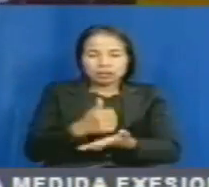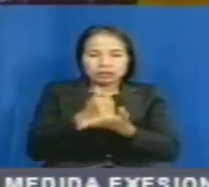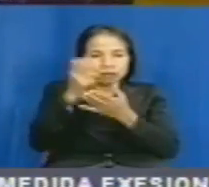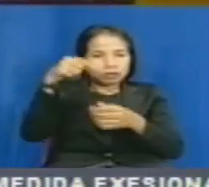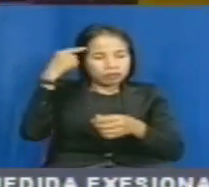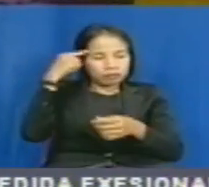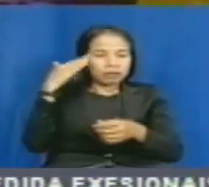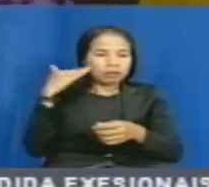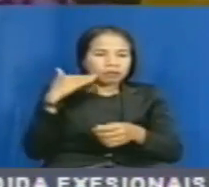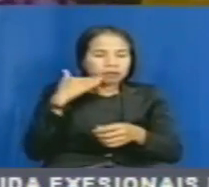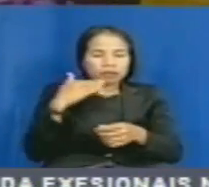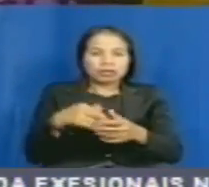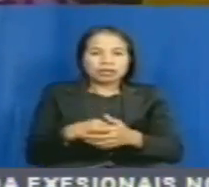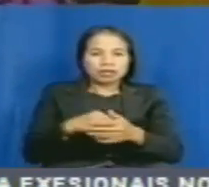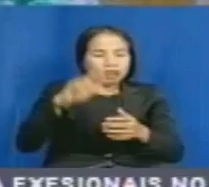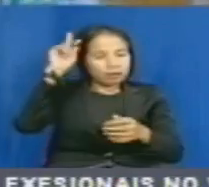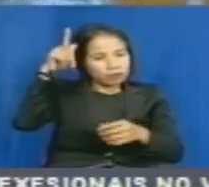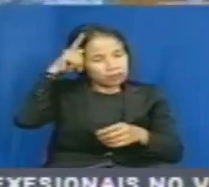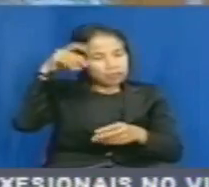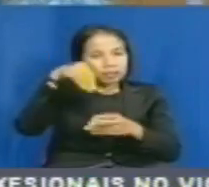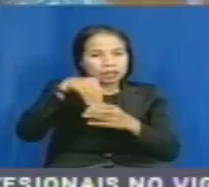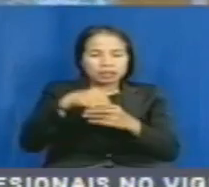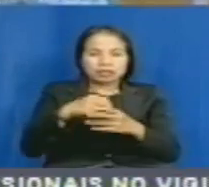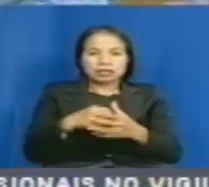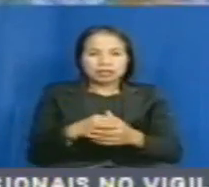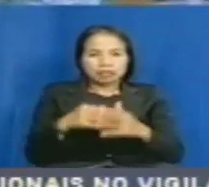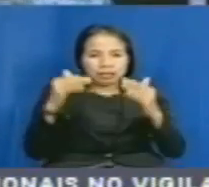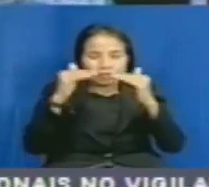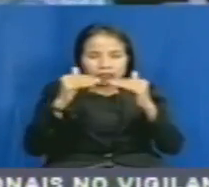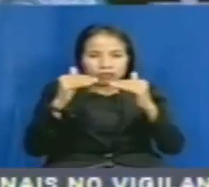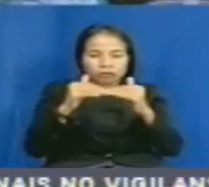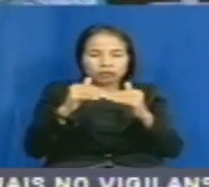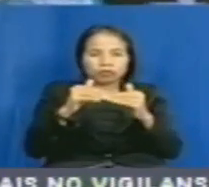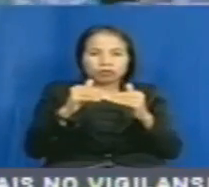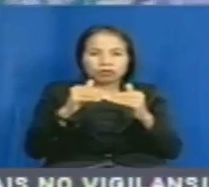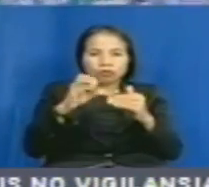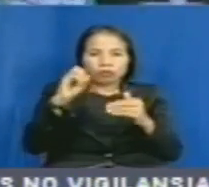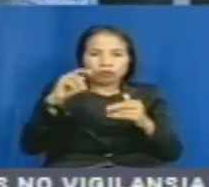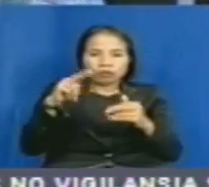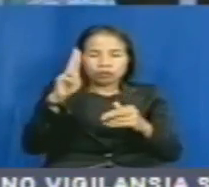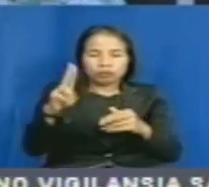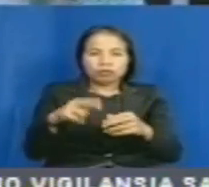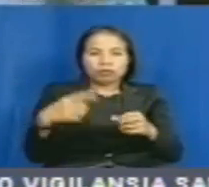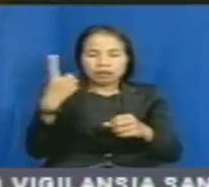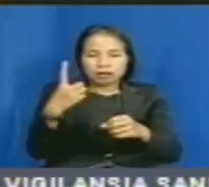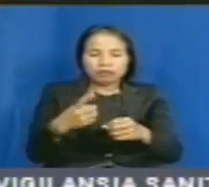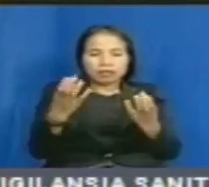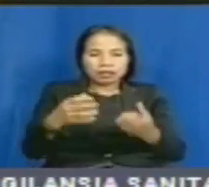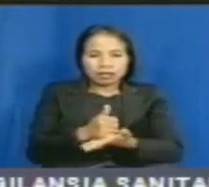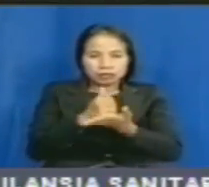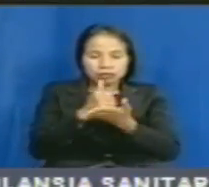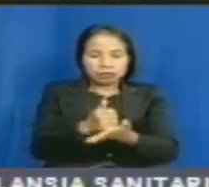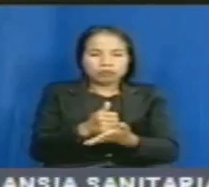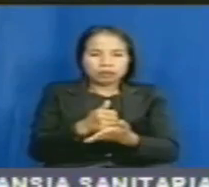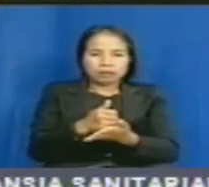governo sul-coreano e respeito política externa e a Assembleia Geral das Nações Unidas. Também faz um comitimento, apoio a